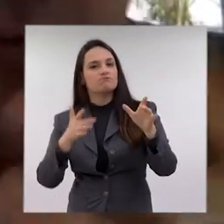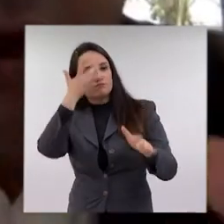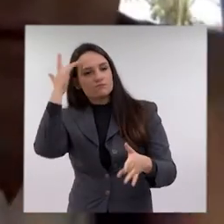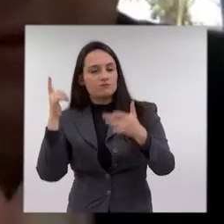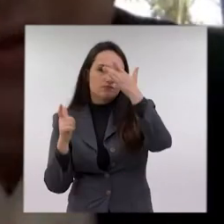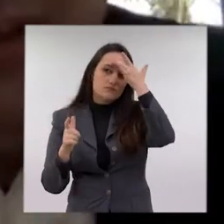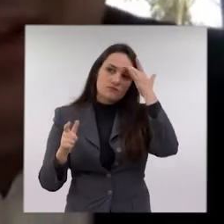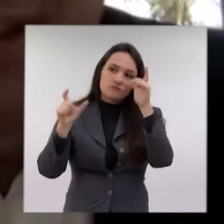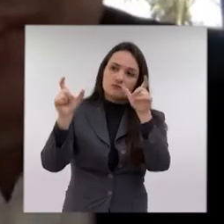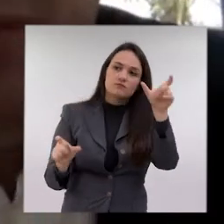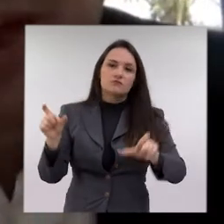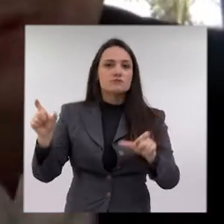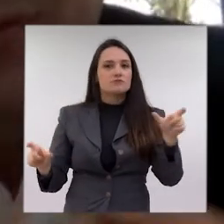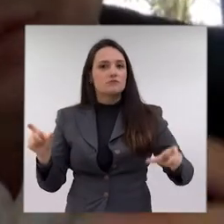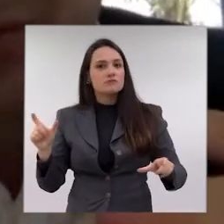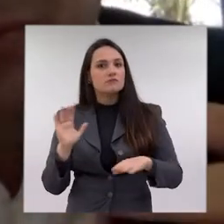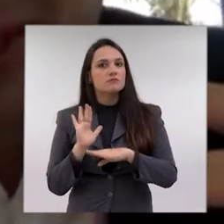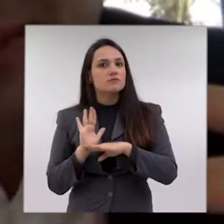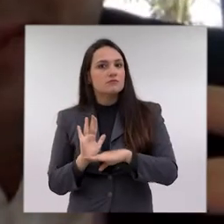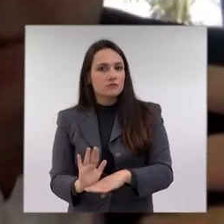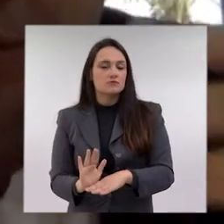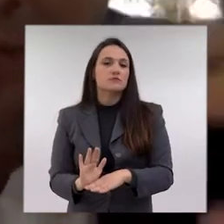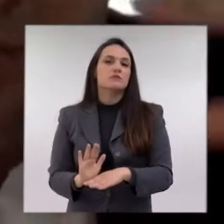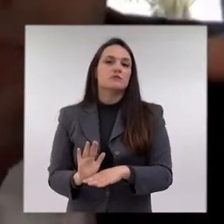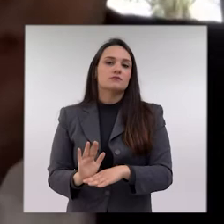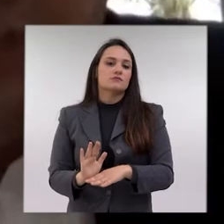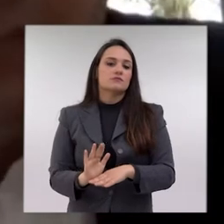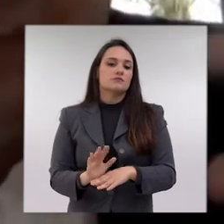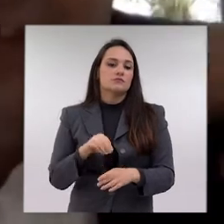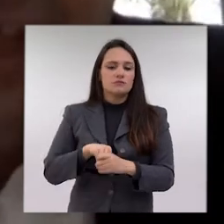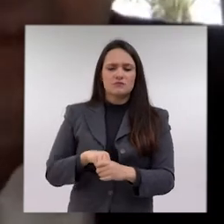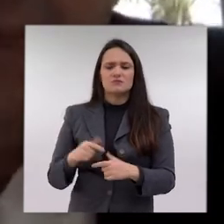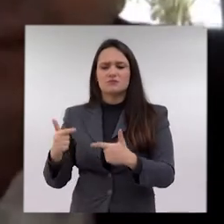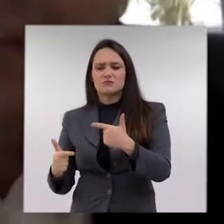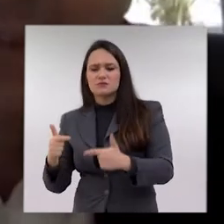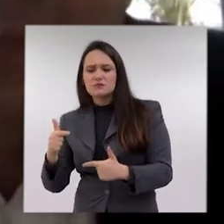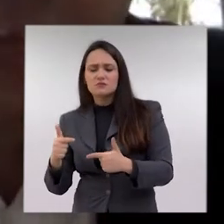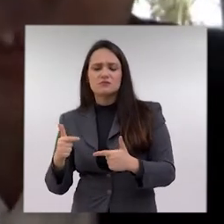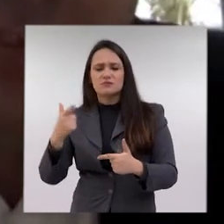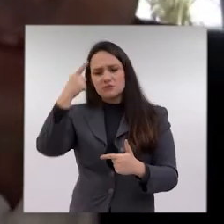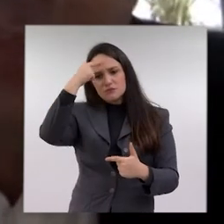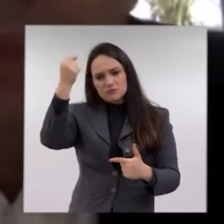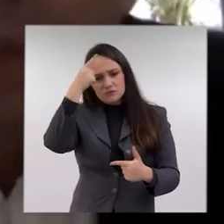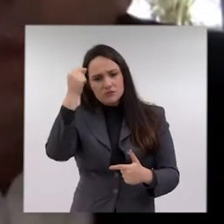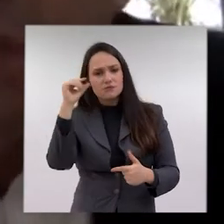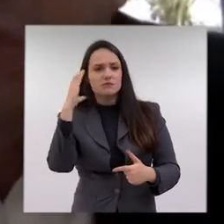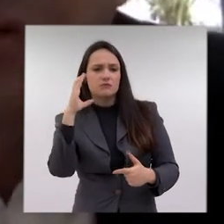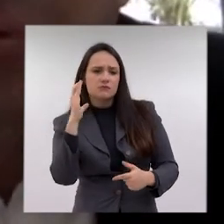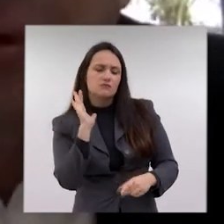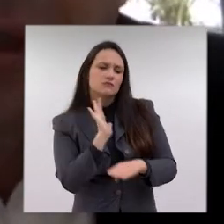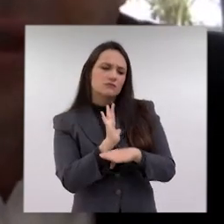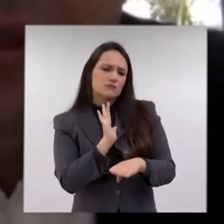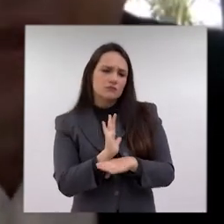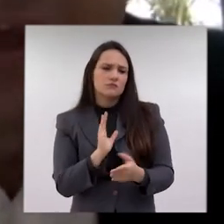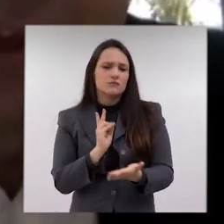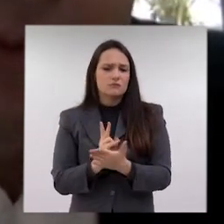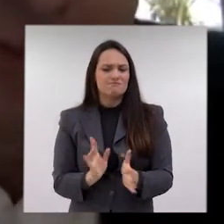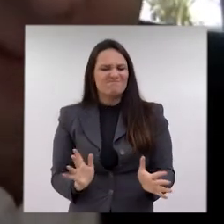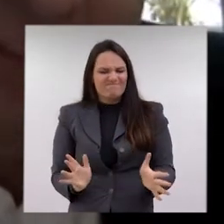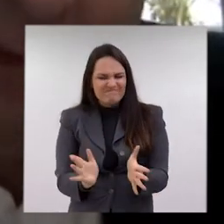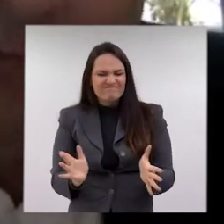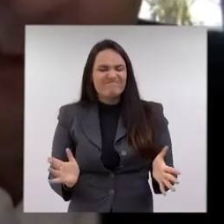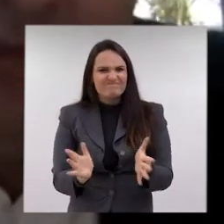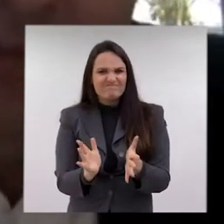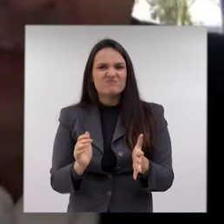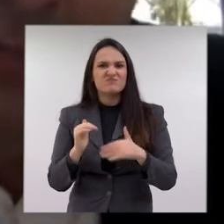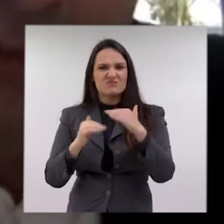todo esse pessoal vinculado tanto à questão política, acadêmica, científica, que contribui com